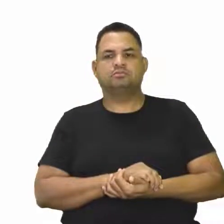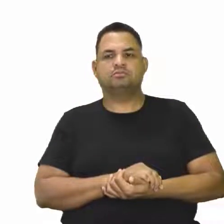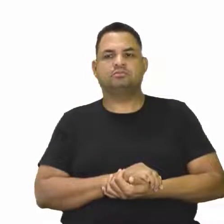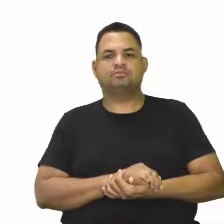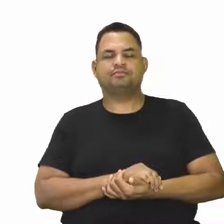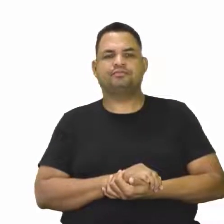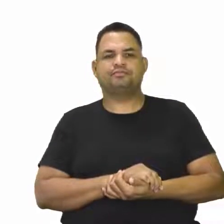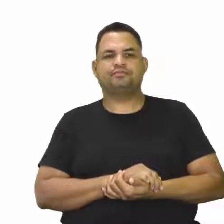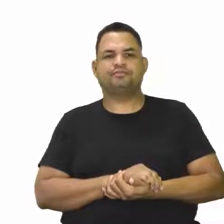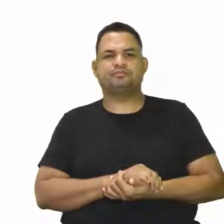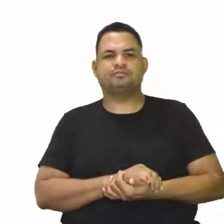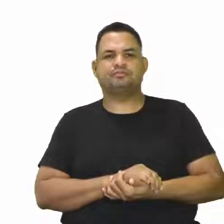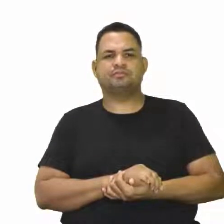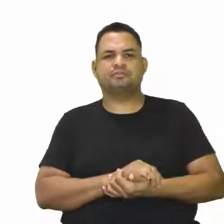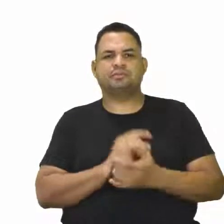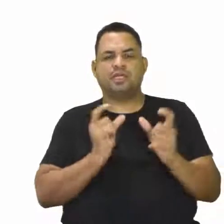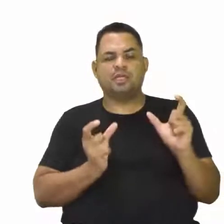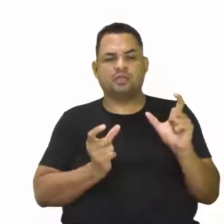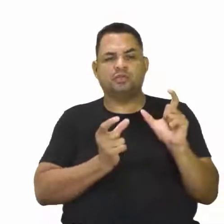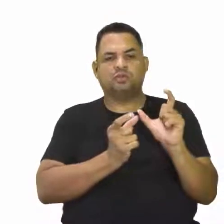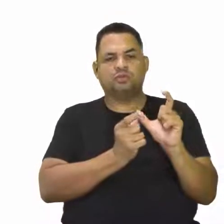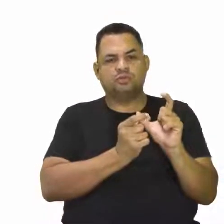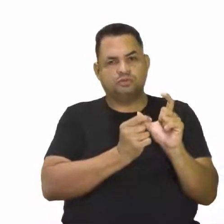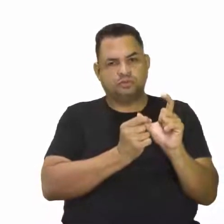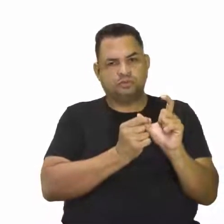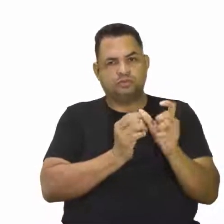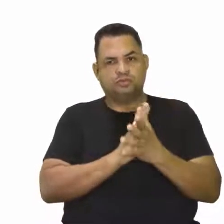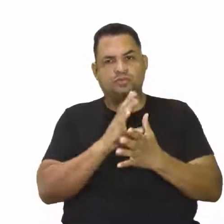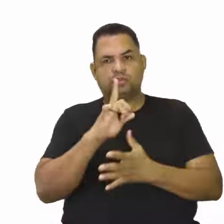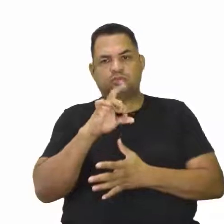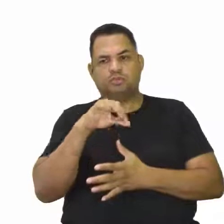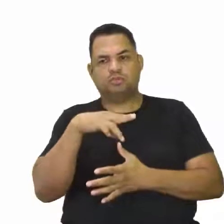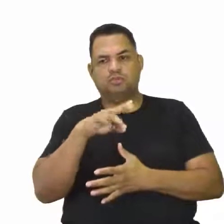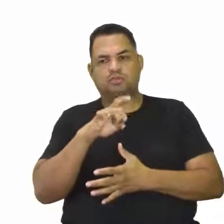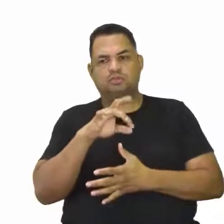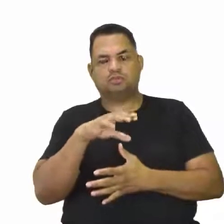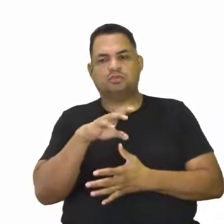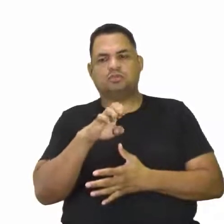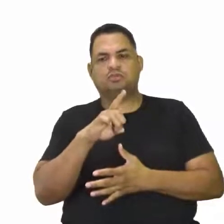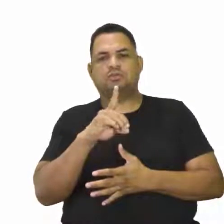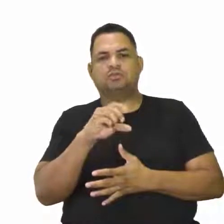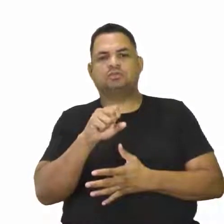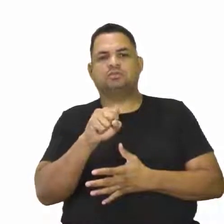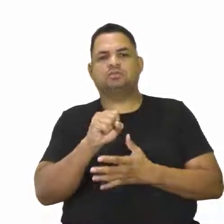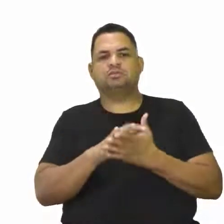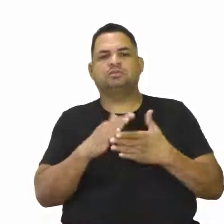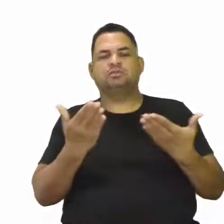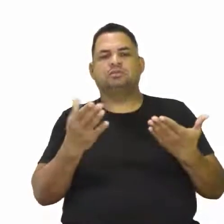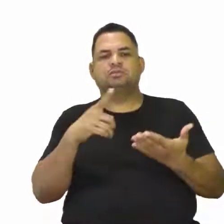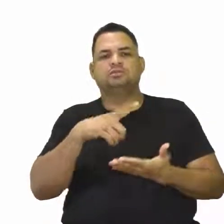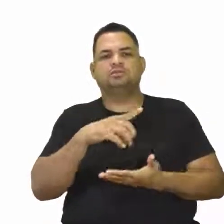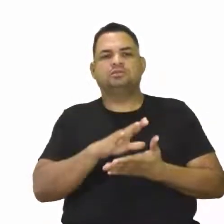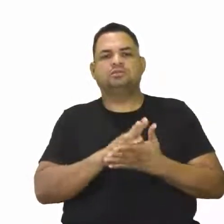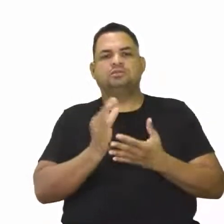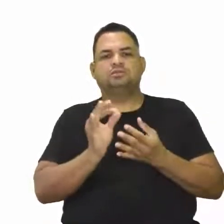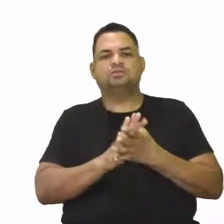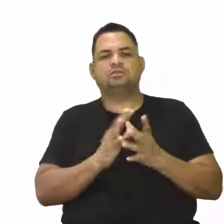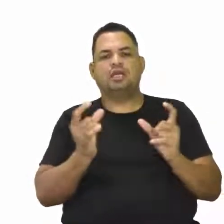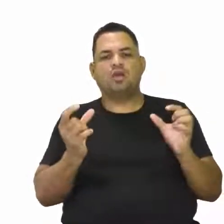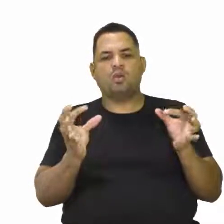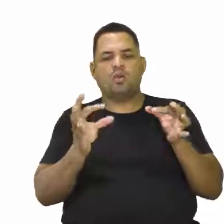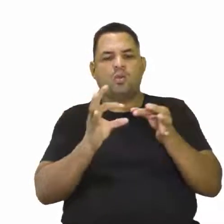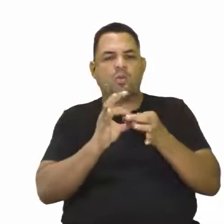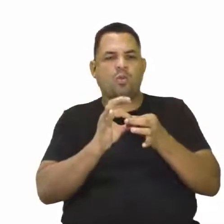lá. As conjunções coordinantes, que são as conjunções coordenadas, elas vão unir